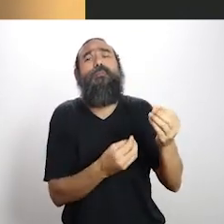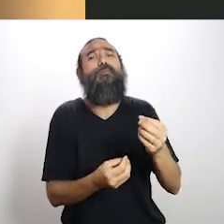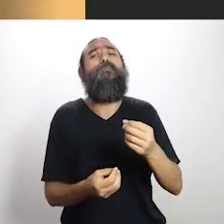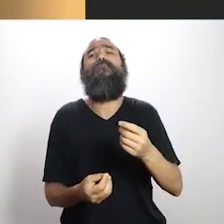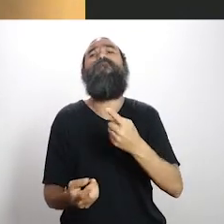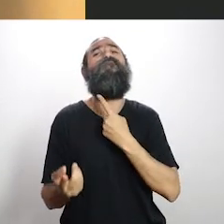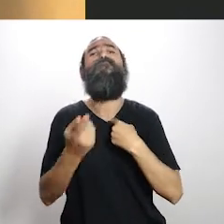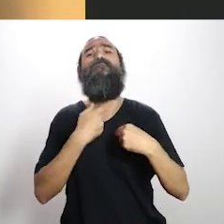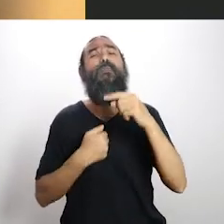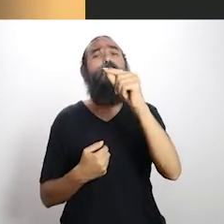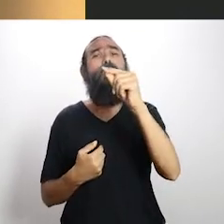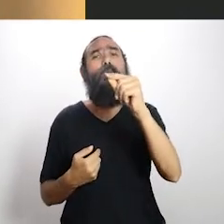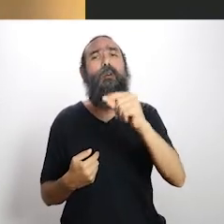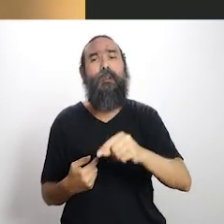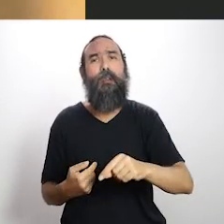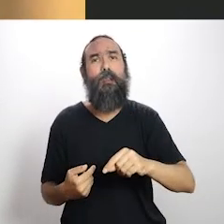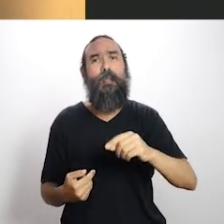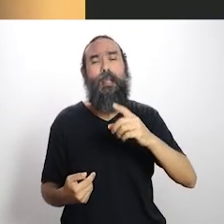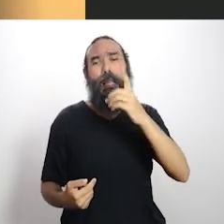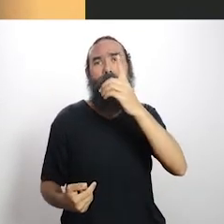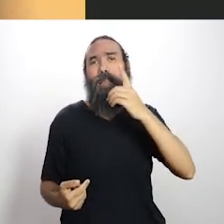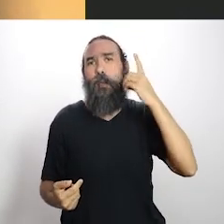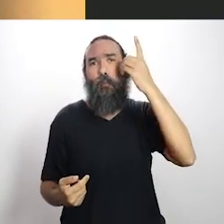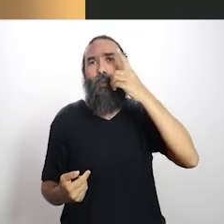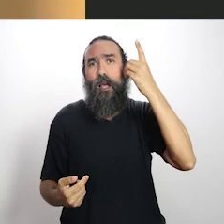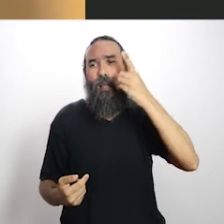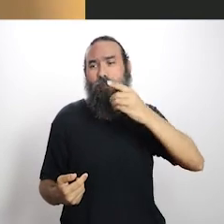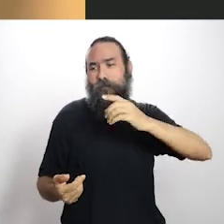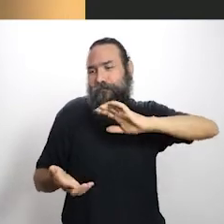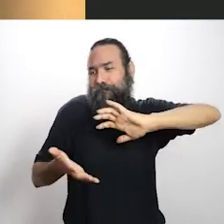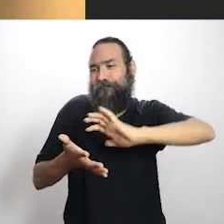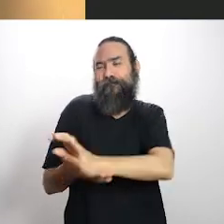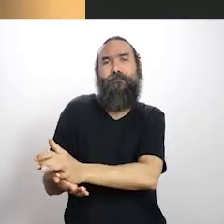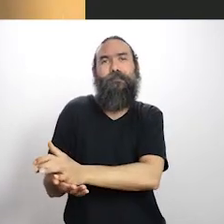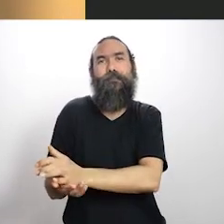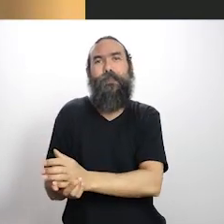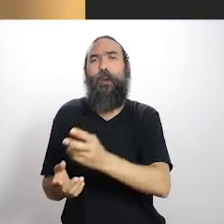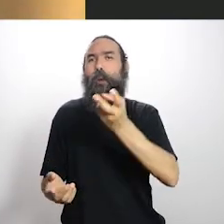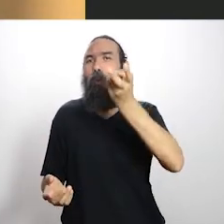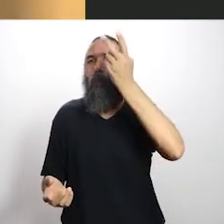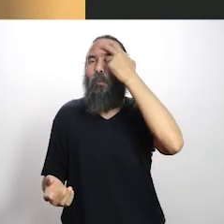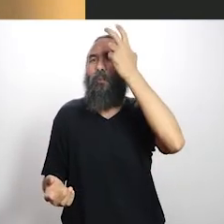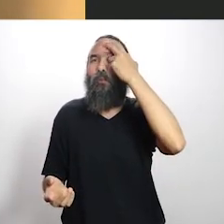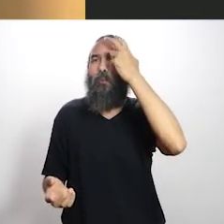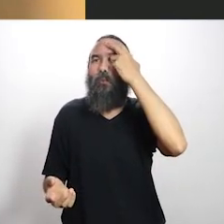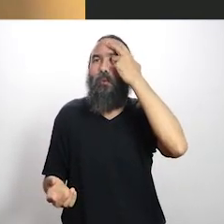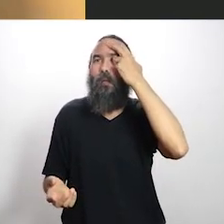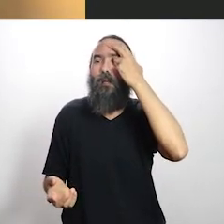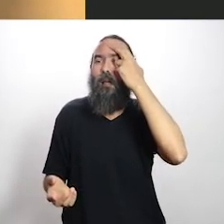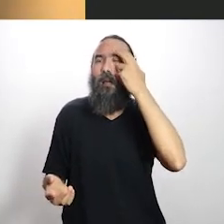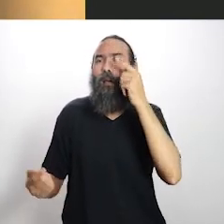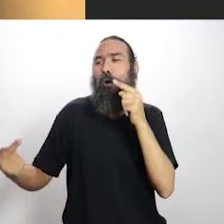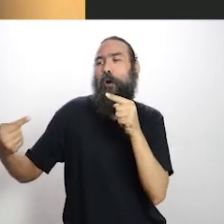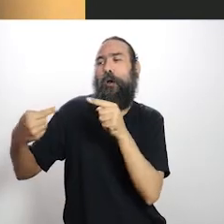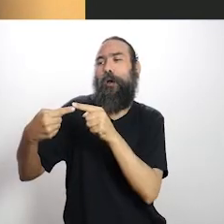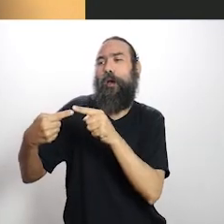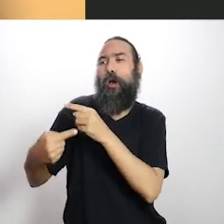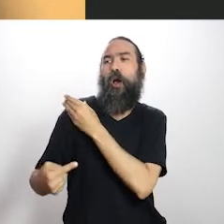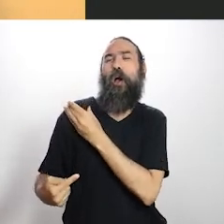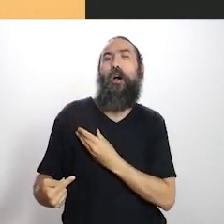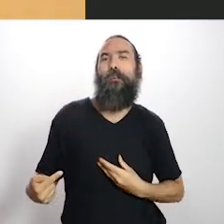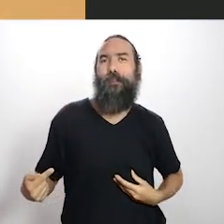conversa a discussão o debate o trabalho paciente da Benedita da Áurea Carolina da Jandira